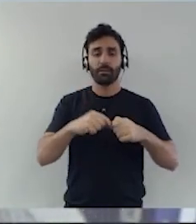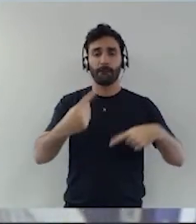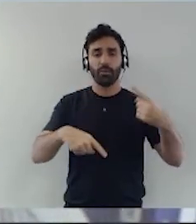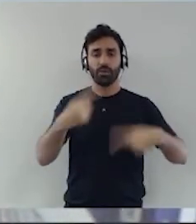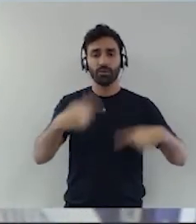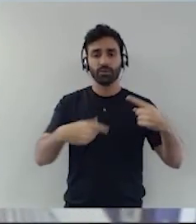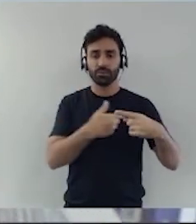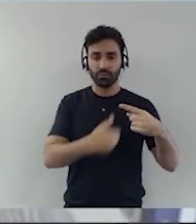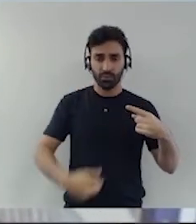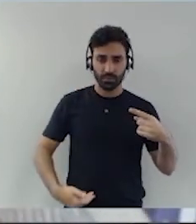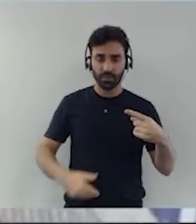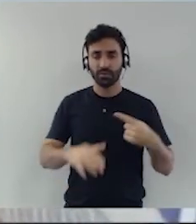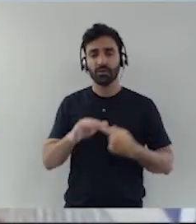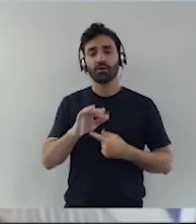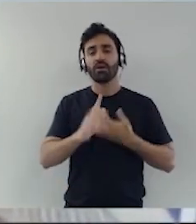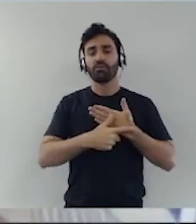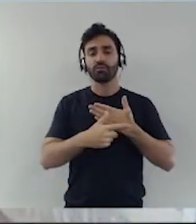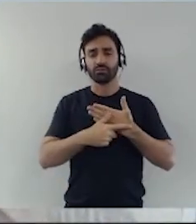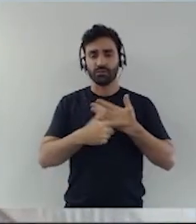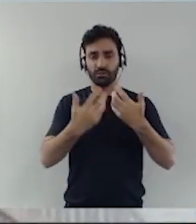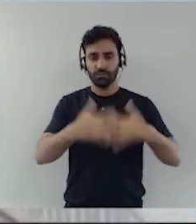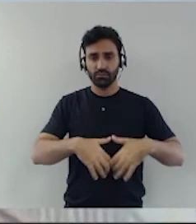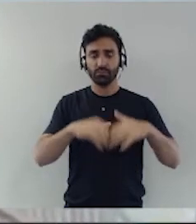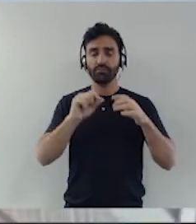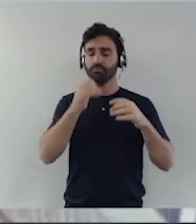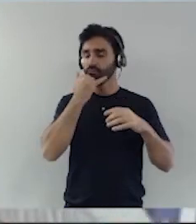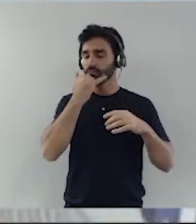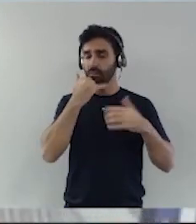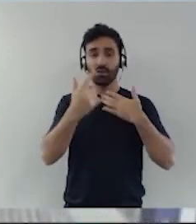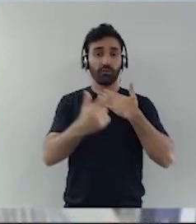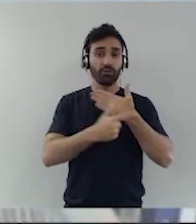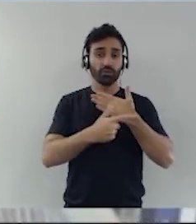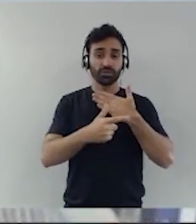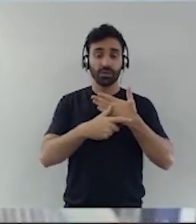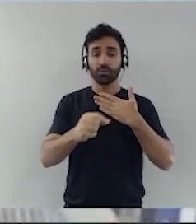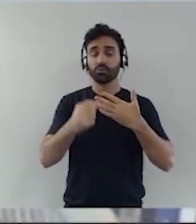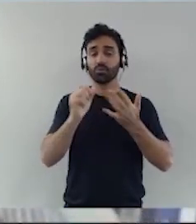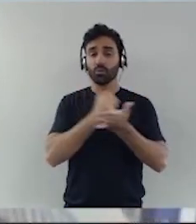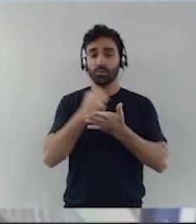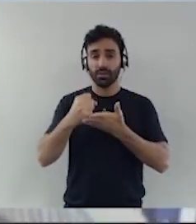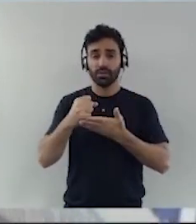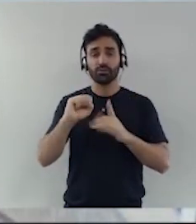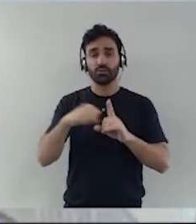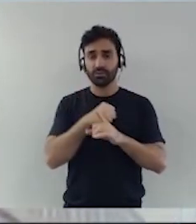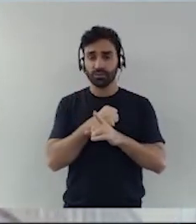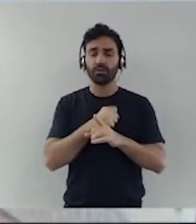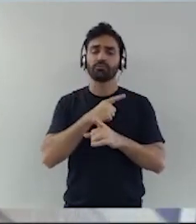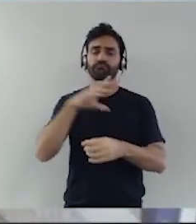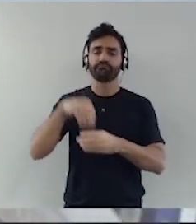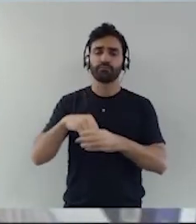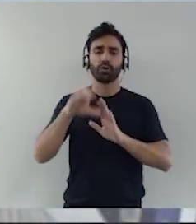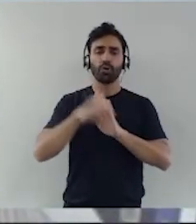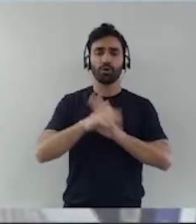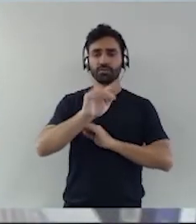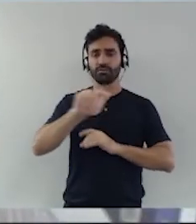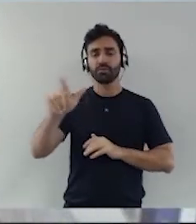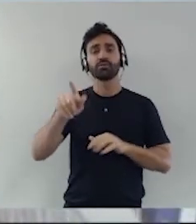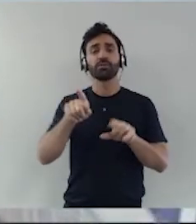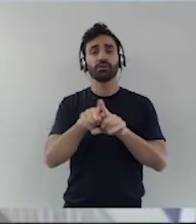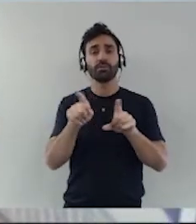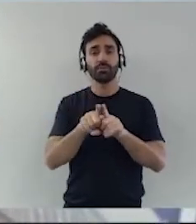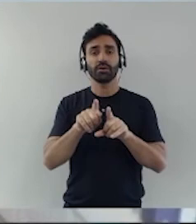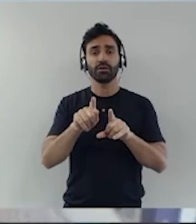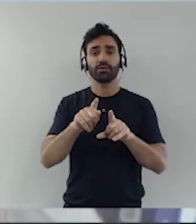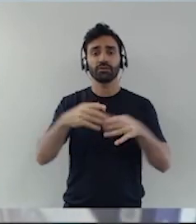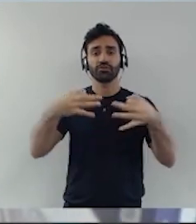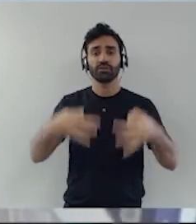né, a função do contrato, né, a função social do contrato está no Código Civil e o princípio da